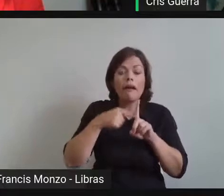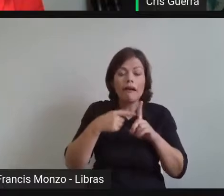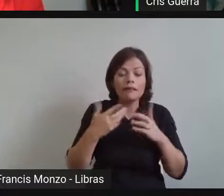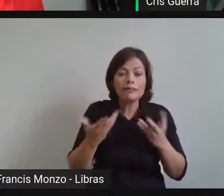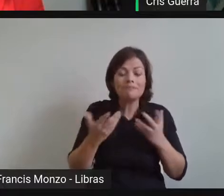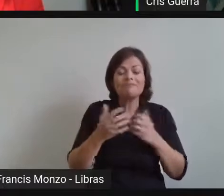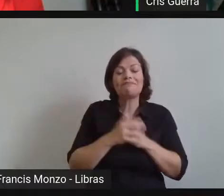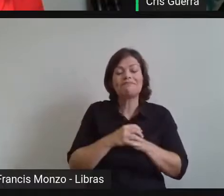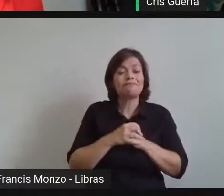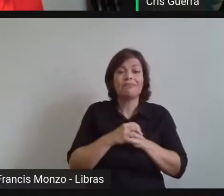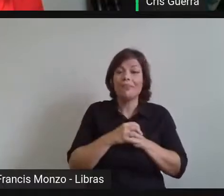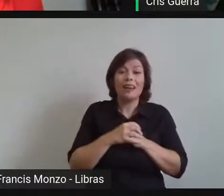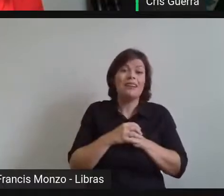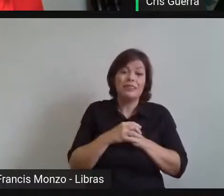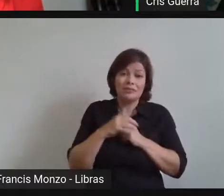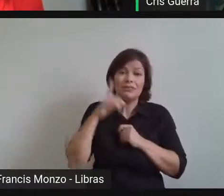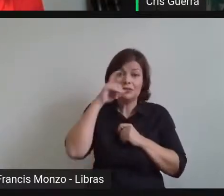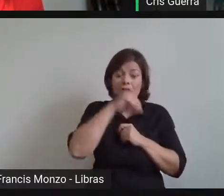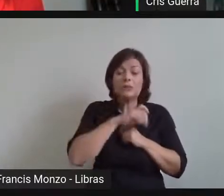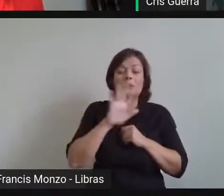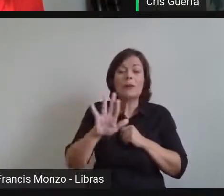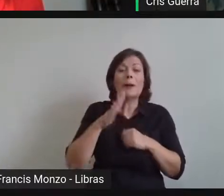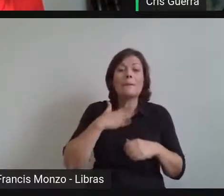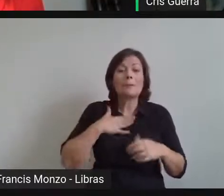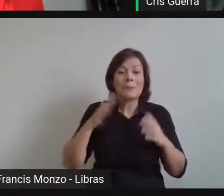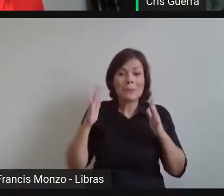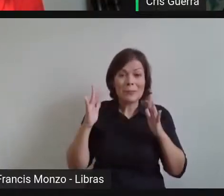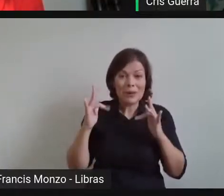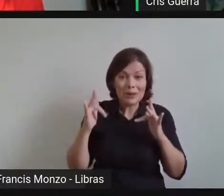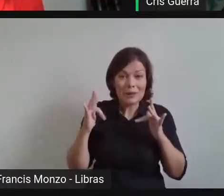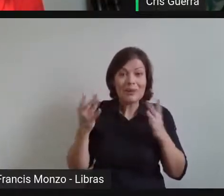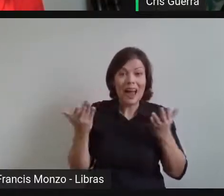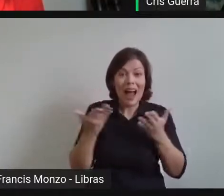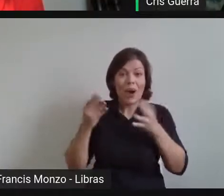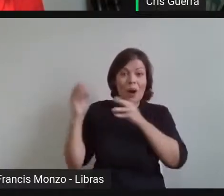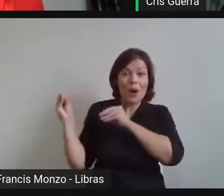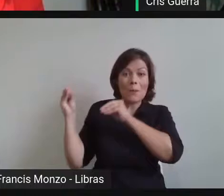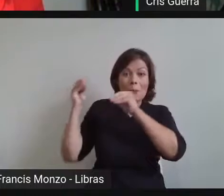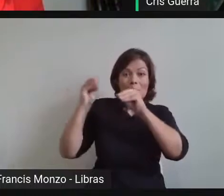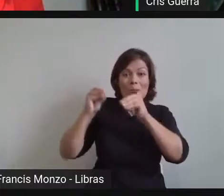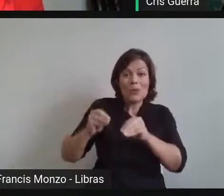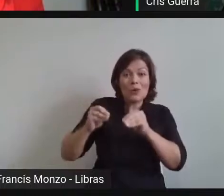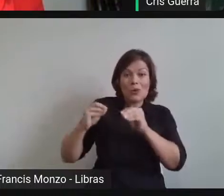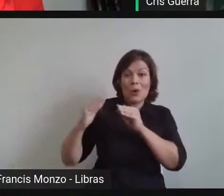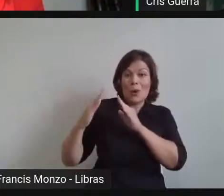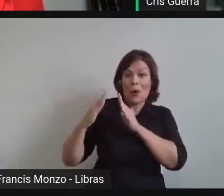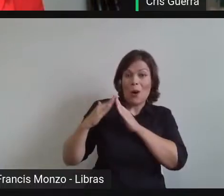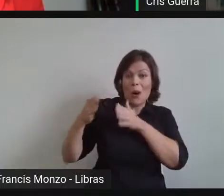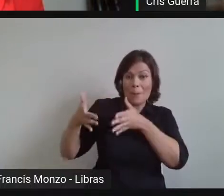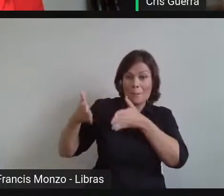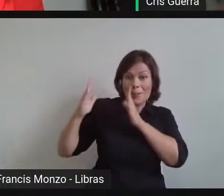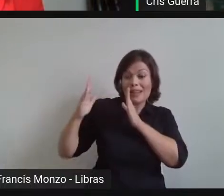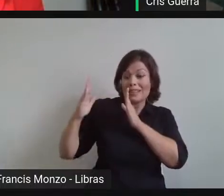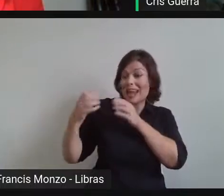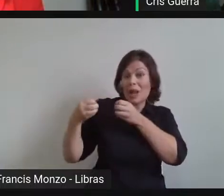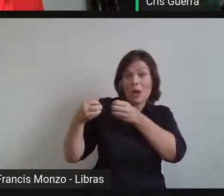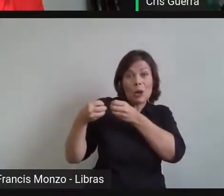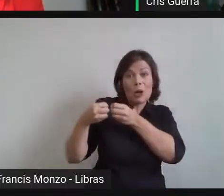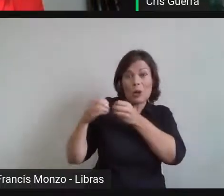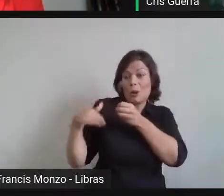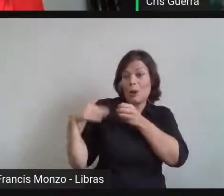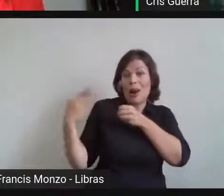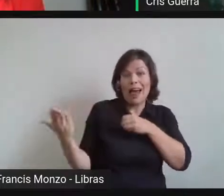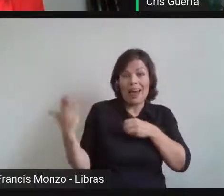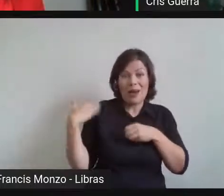meu. Então, uma delícia, entendeu? Ele mudou com as duas filhas dele, eu tenho Francisco. A minha vida virou um episódio de